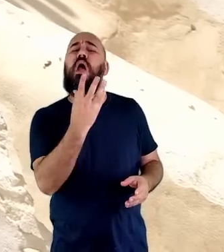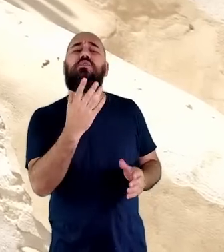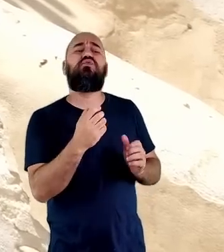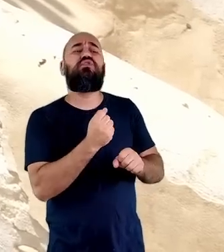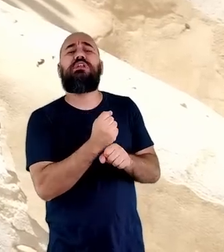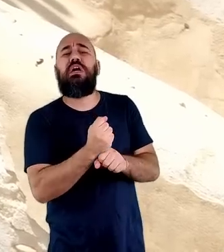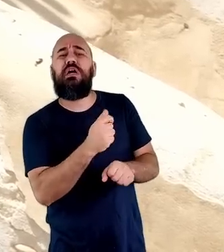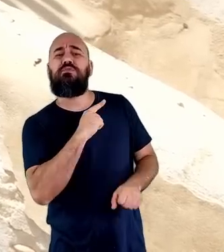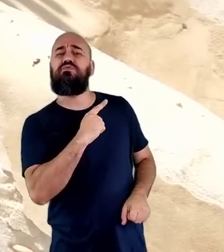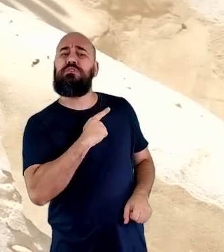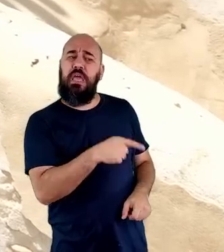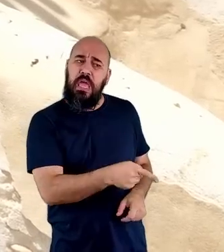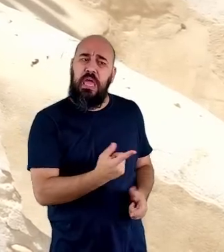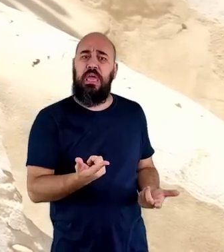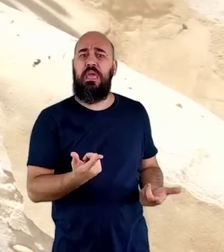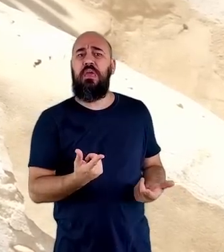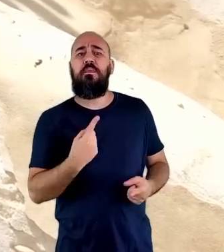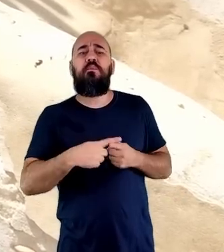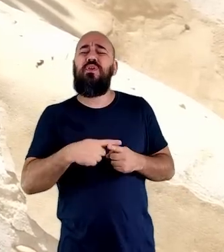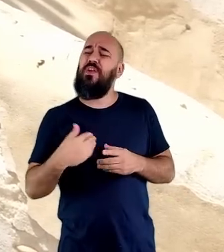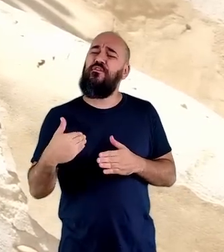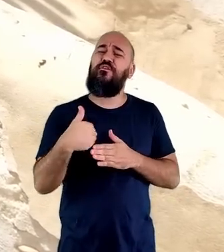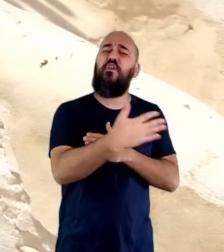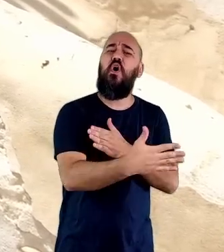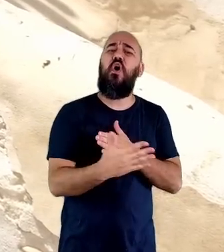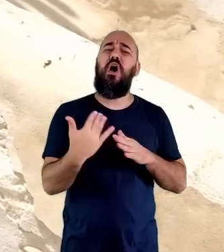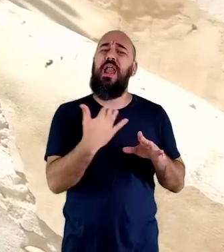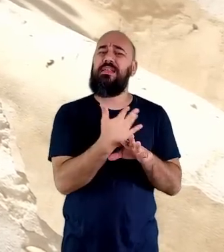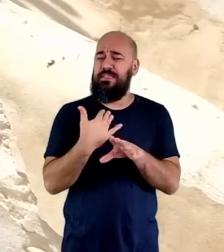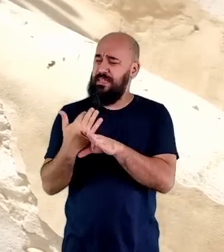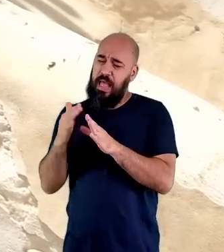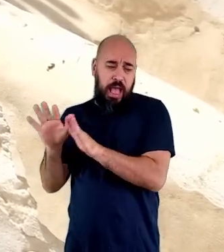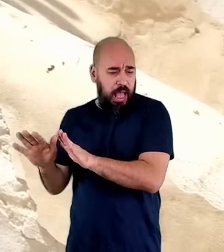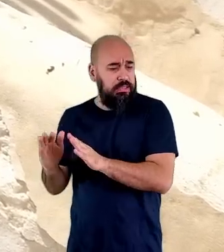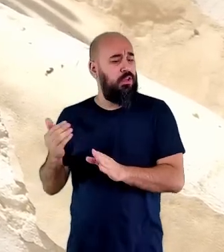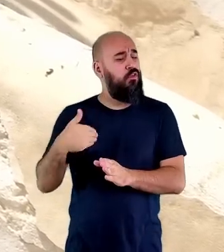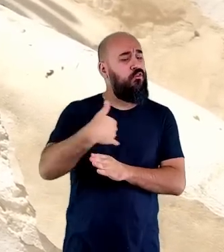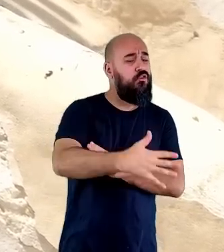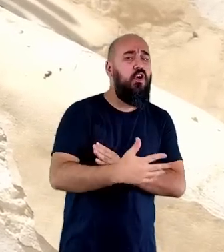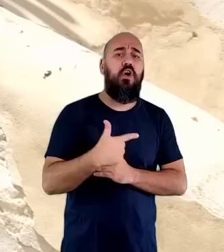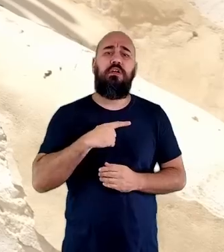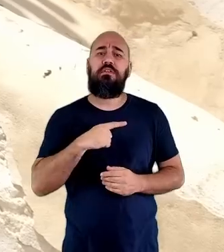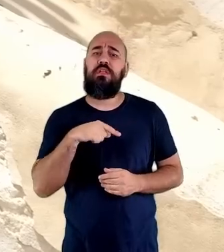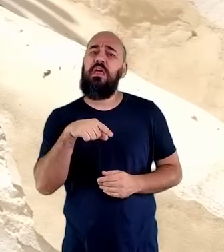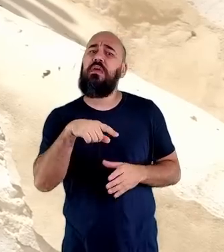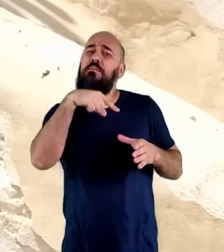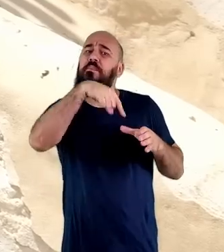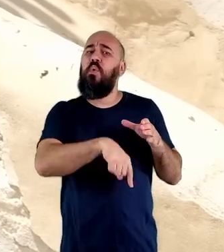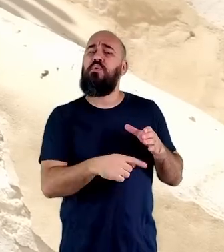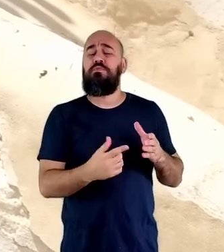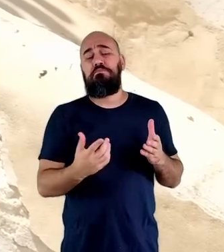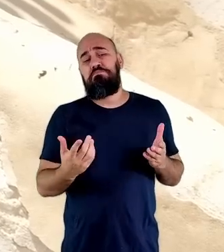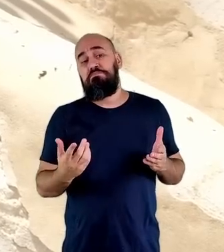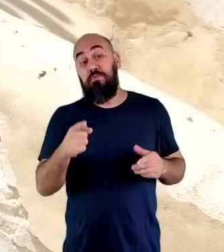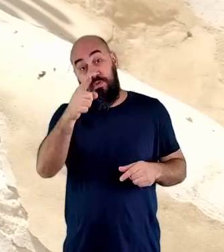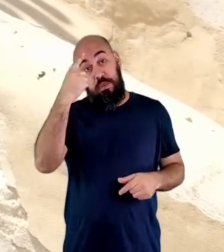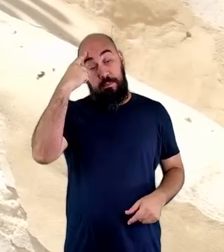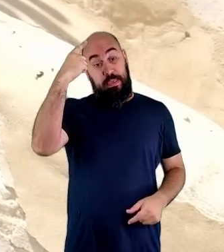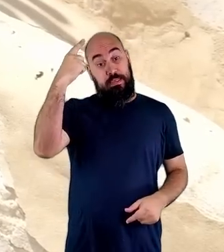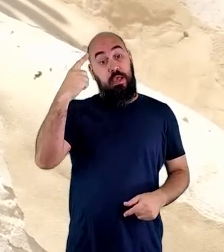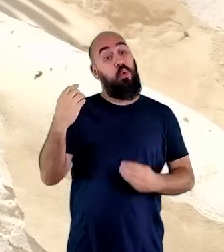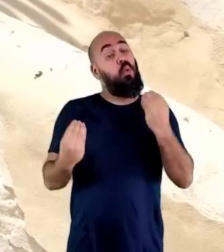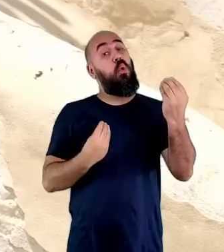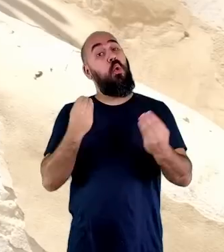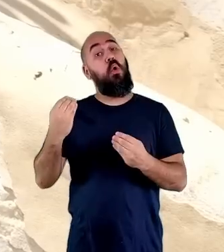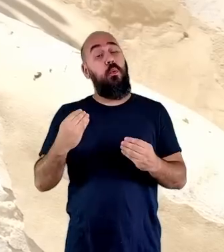tempo ele foi usado e por que ele estaria aqui do lado de fora da cidade. Agora você pode ter uma noção como é que funcionava naquela época